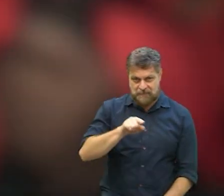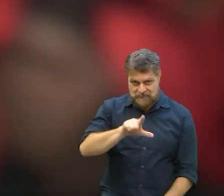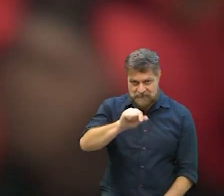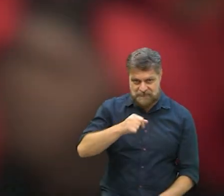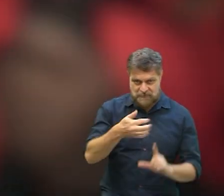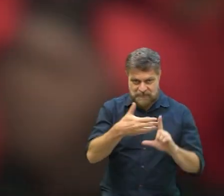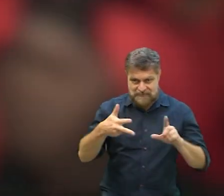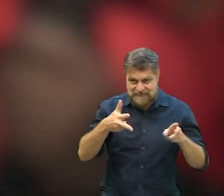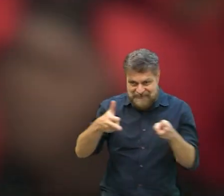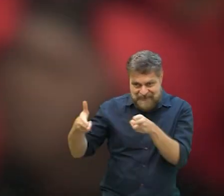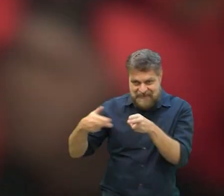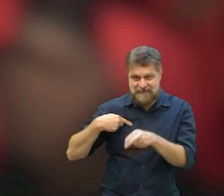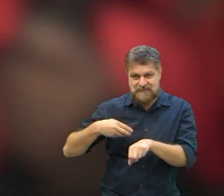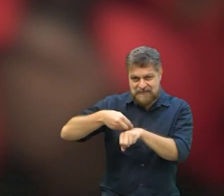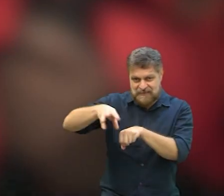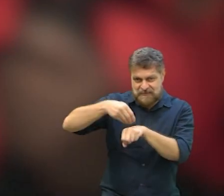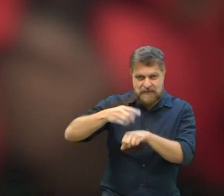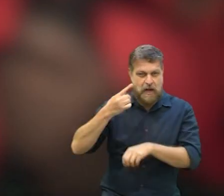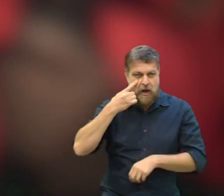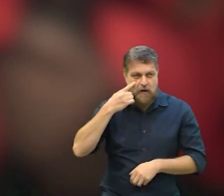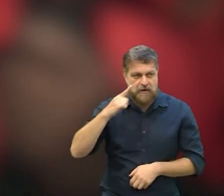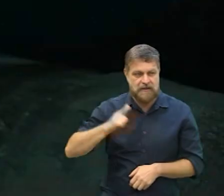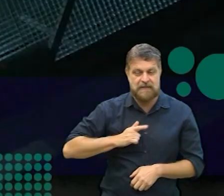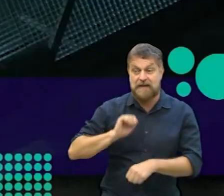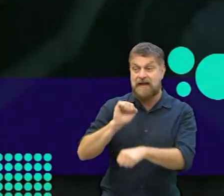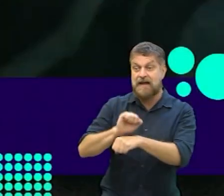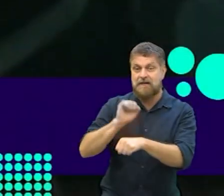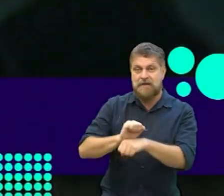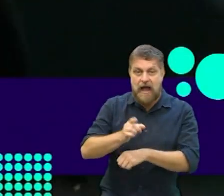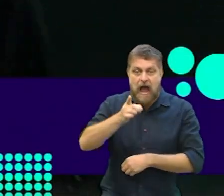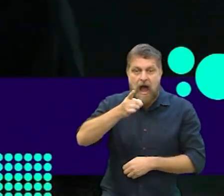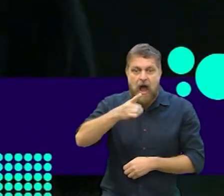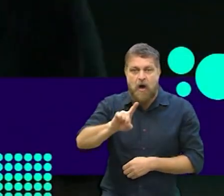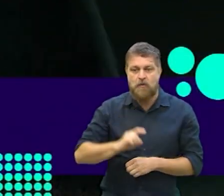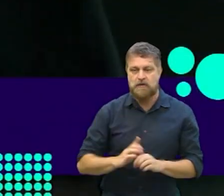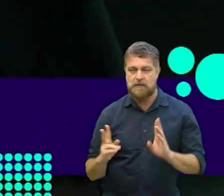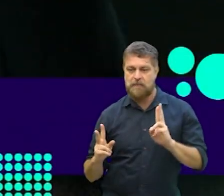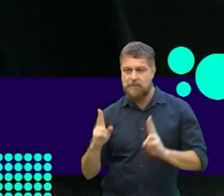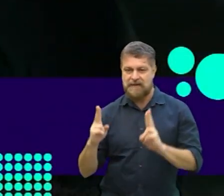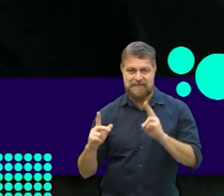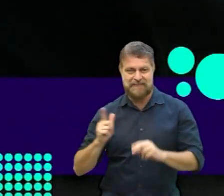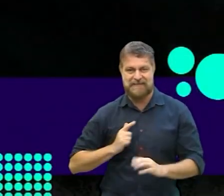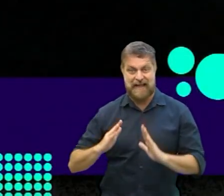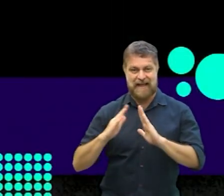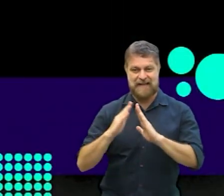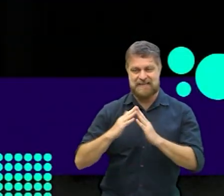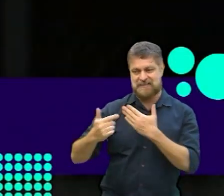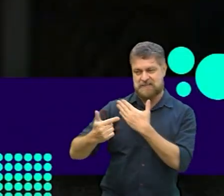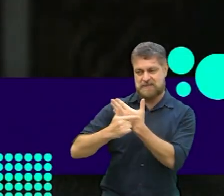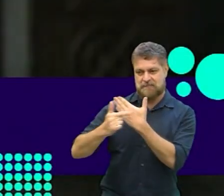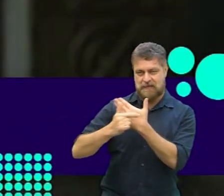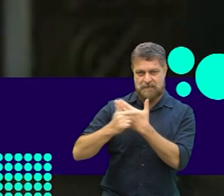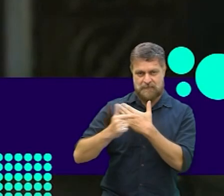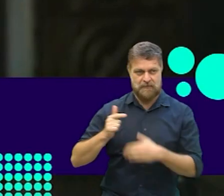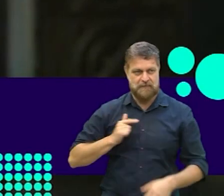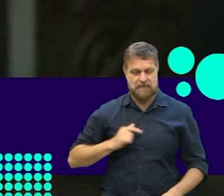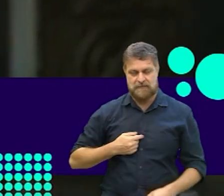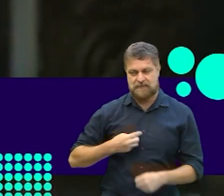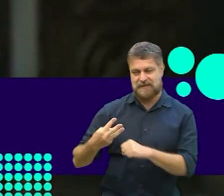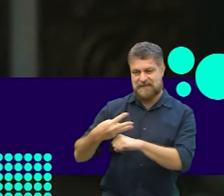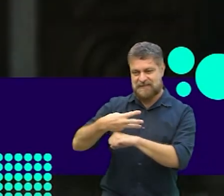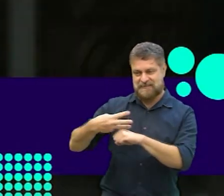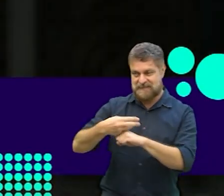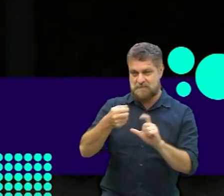Se você prefere série, nós temos dicas. Confira. A tão aguardada última temporada de La Casa de Papel, série